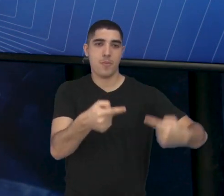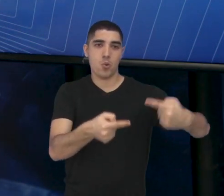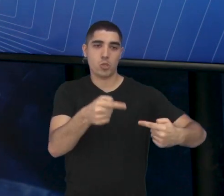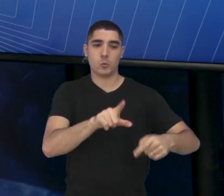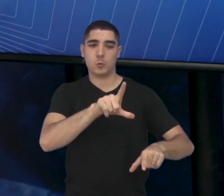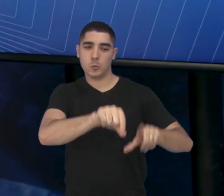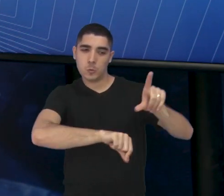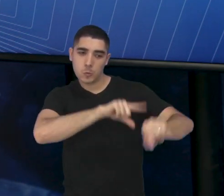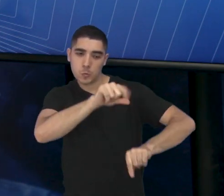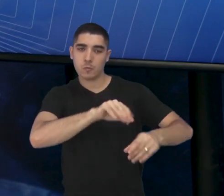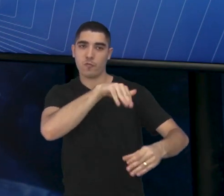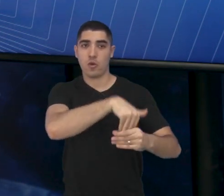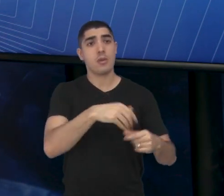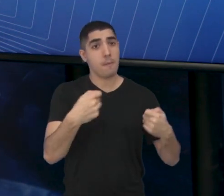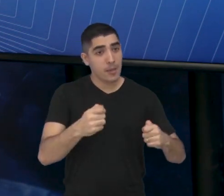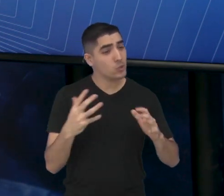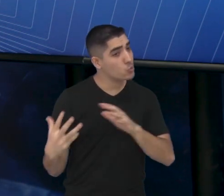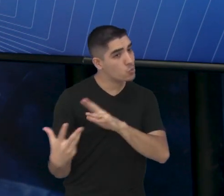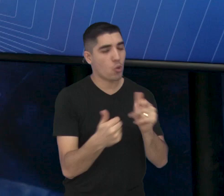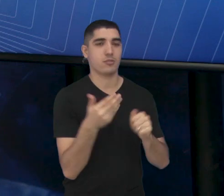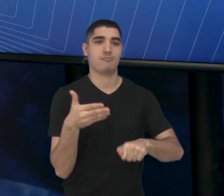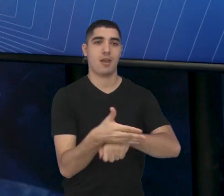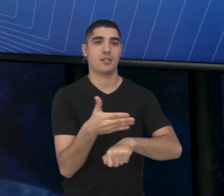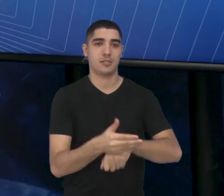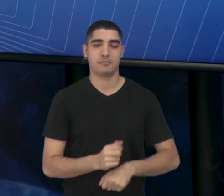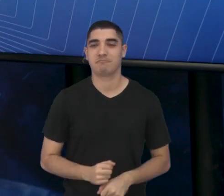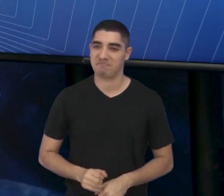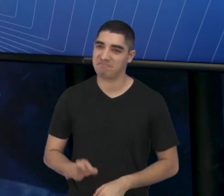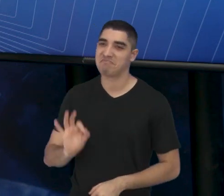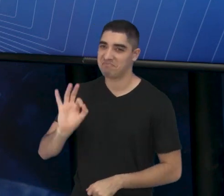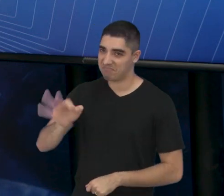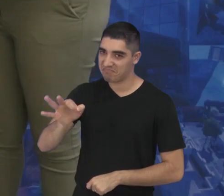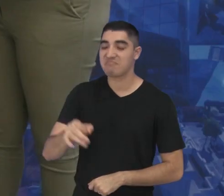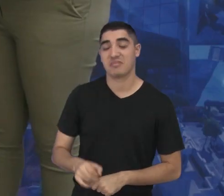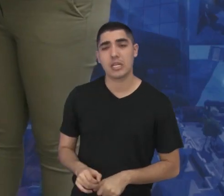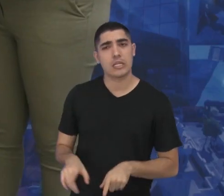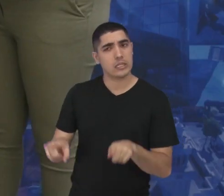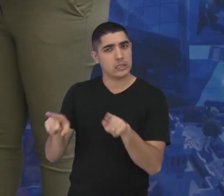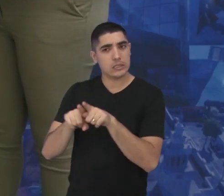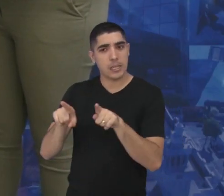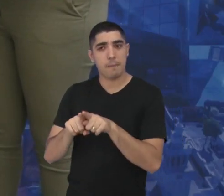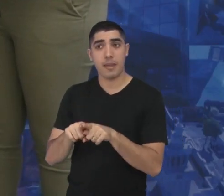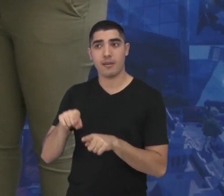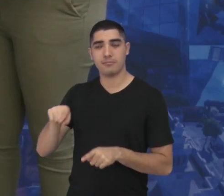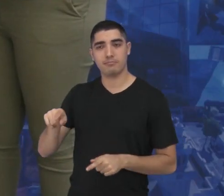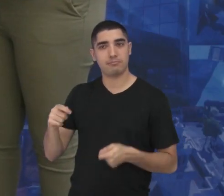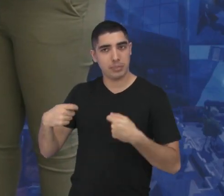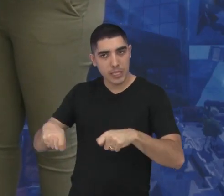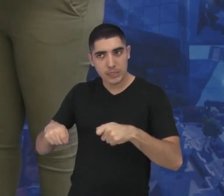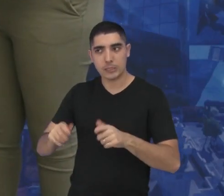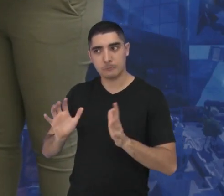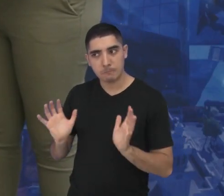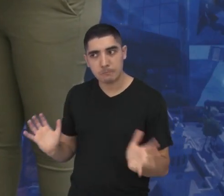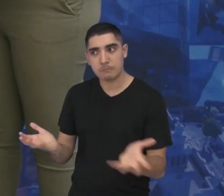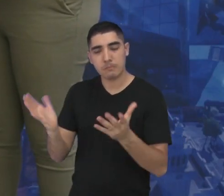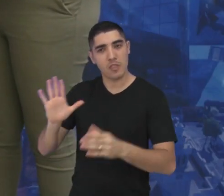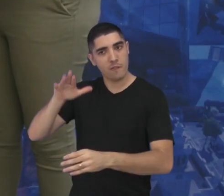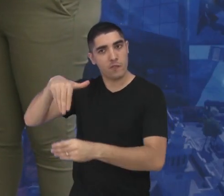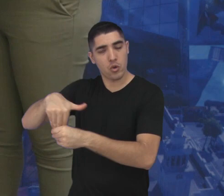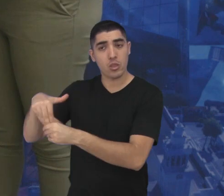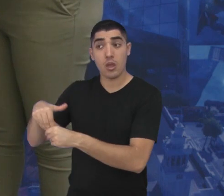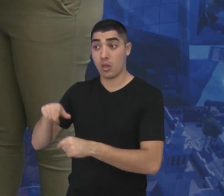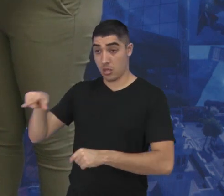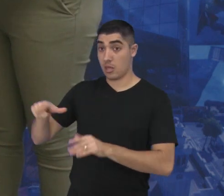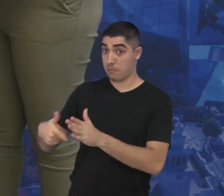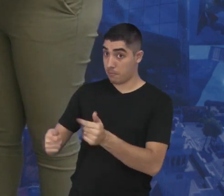são várias frentes e precisa da participação de todos. Com certeza. E além de ter essa iniciativa para votar, o jovem